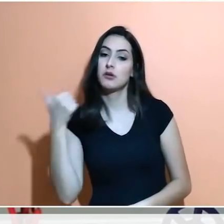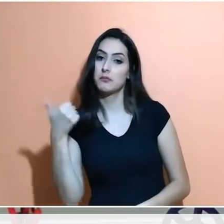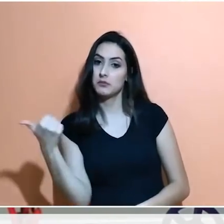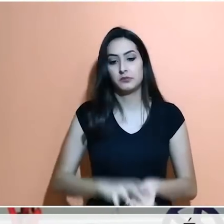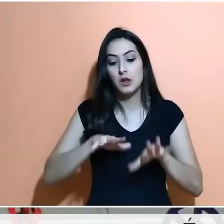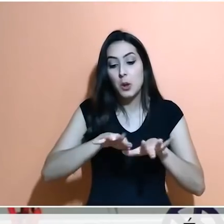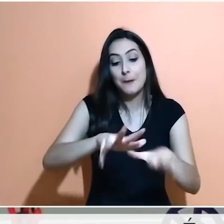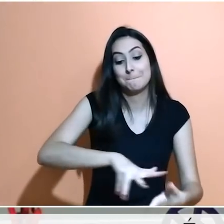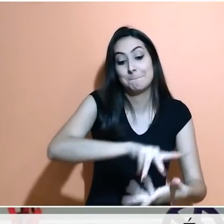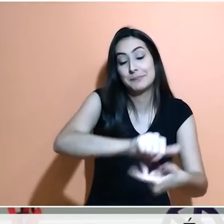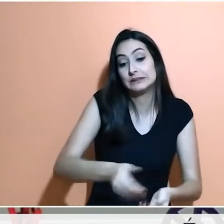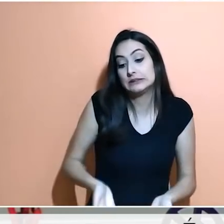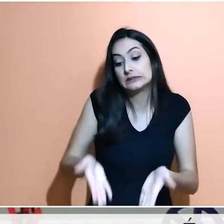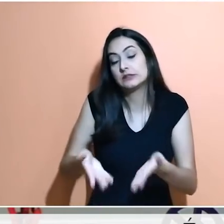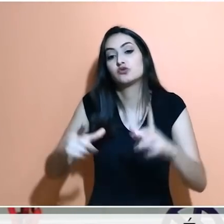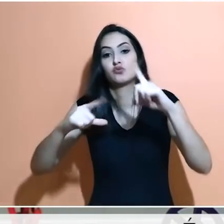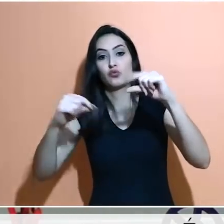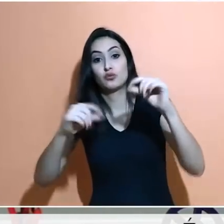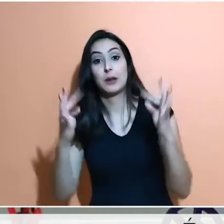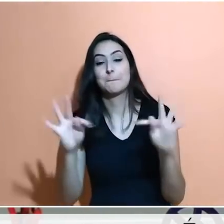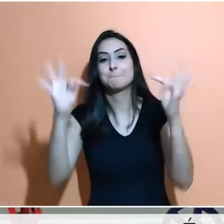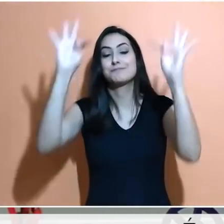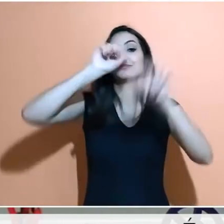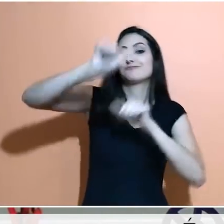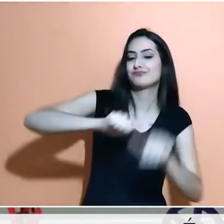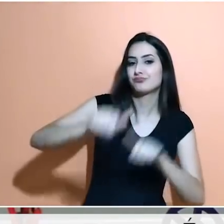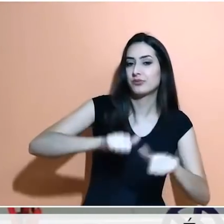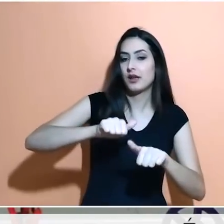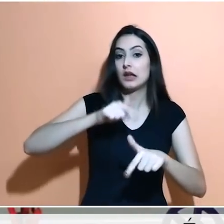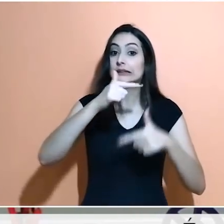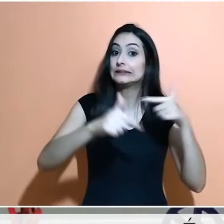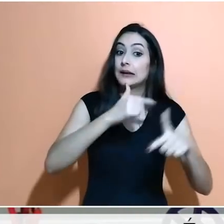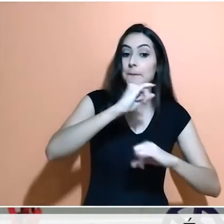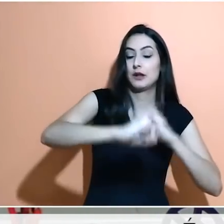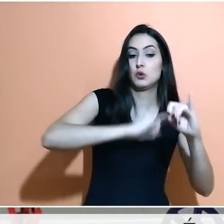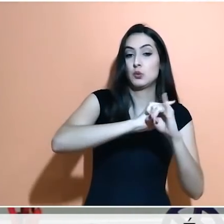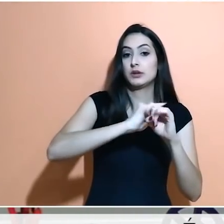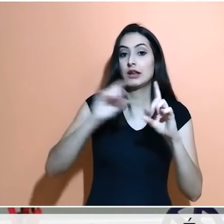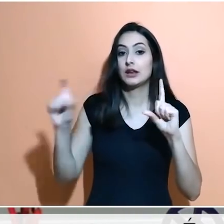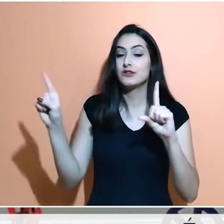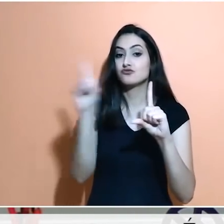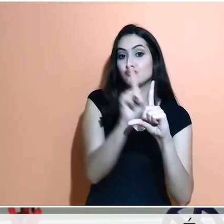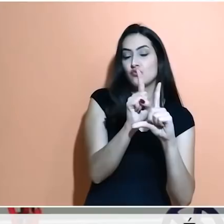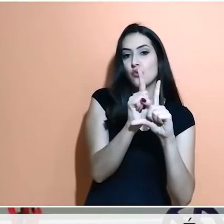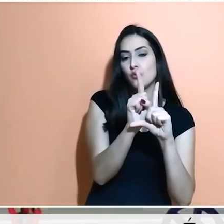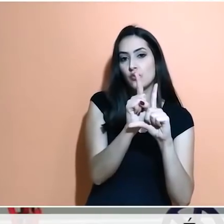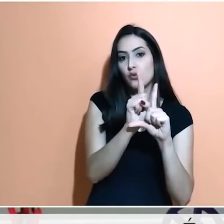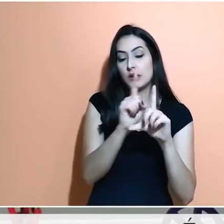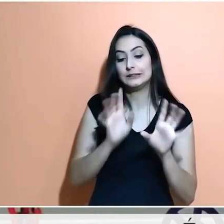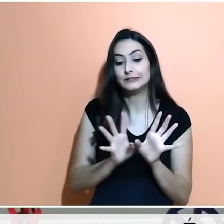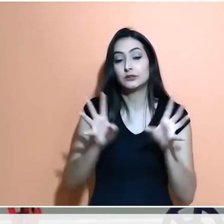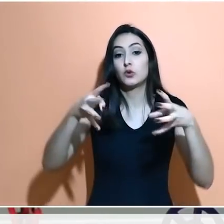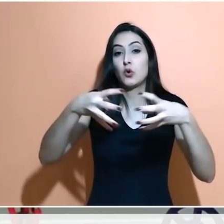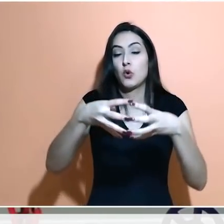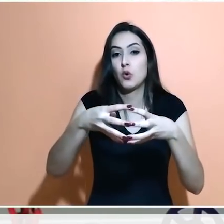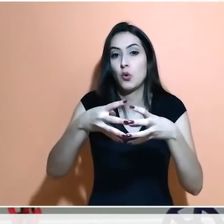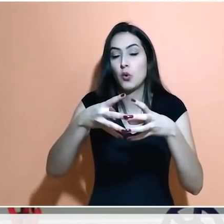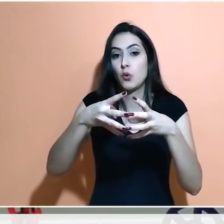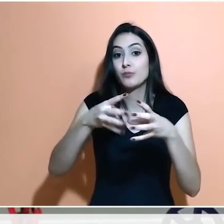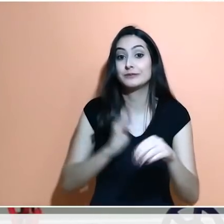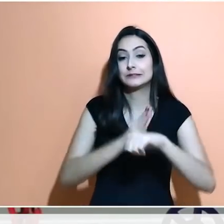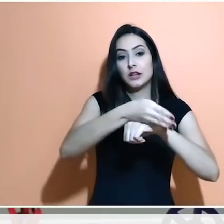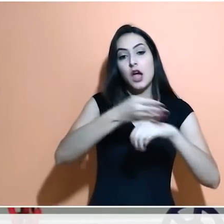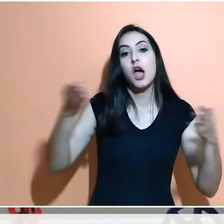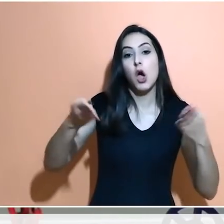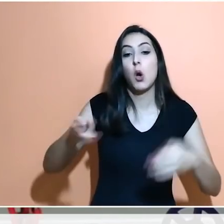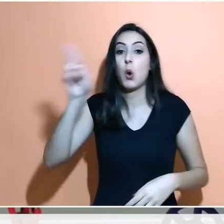permitir. É evidente que a pandemia acelerou o processo de transformação digital na Unesp, viabilizando o teletrabalho para a maior parte